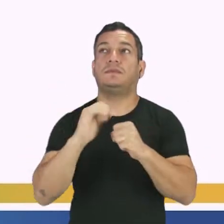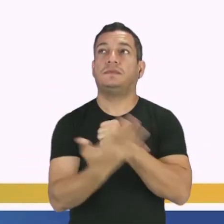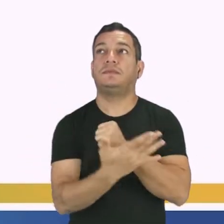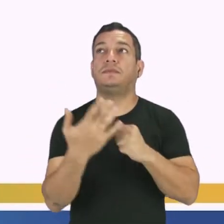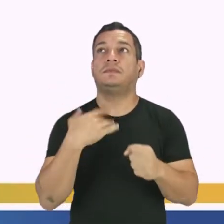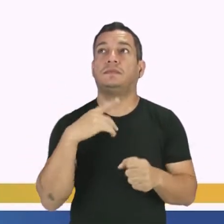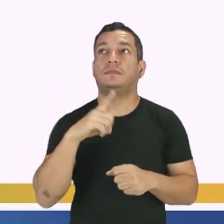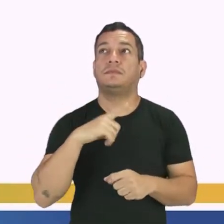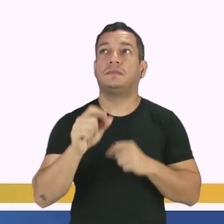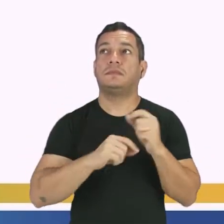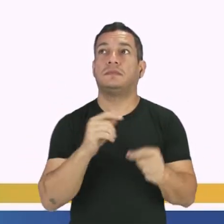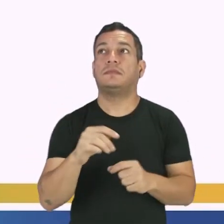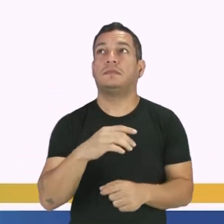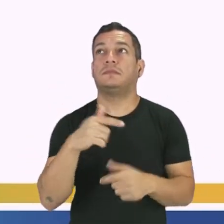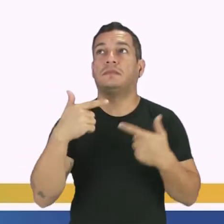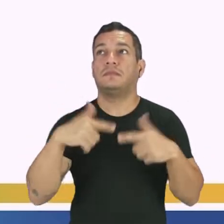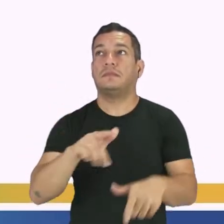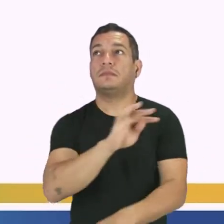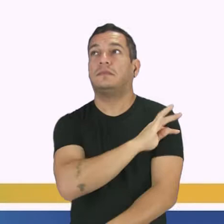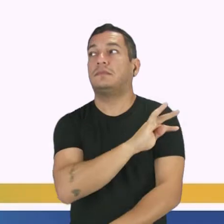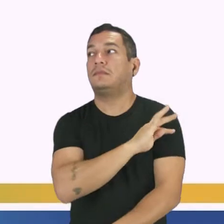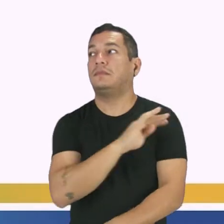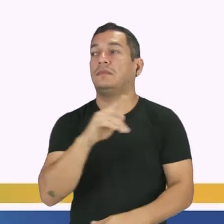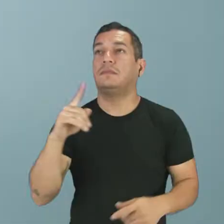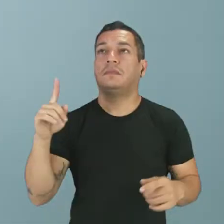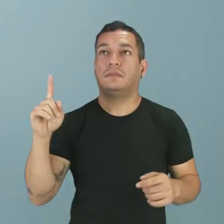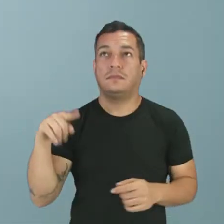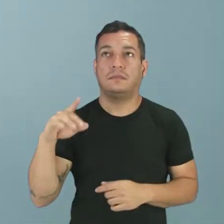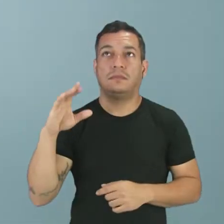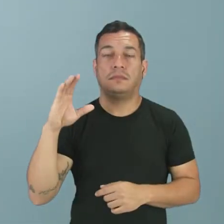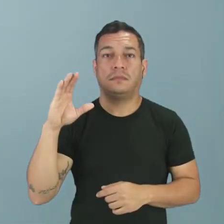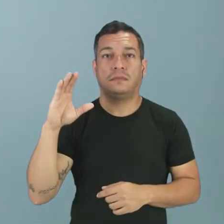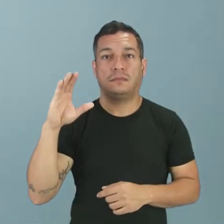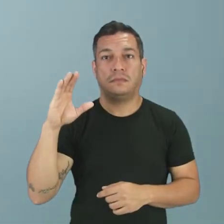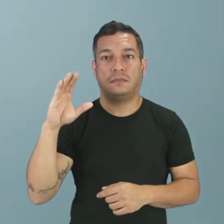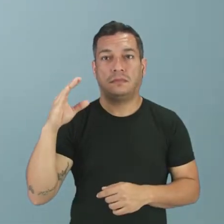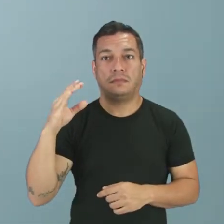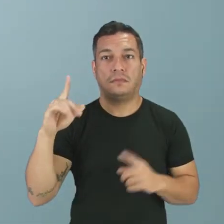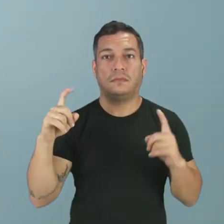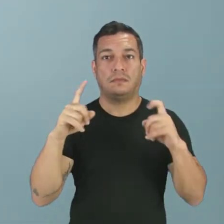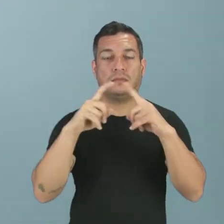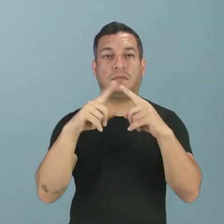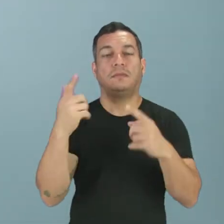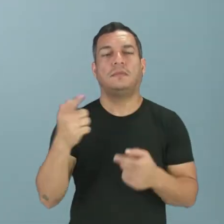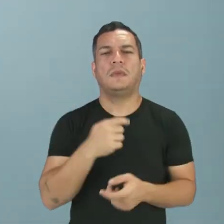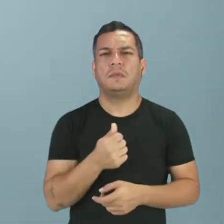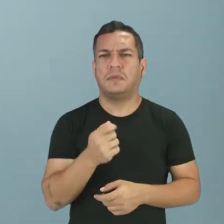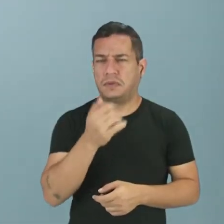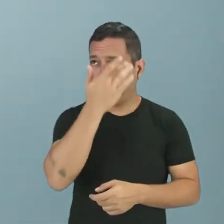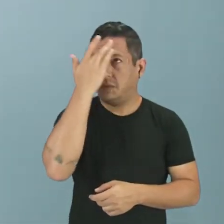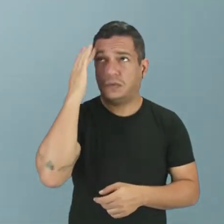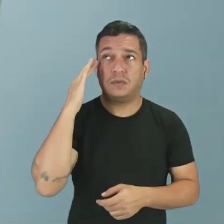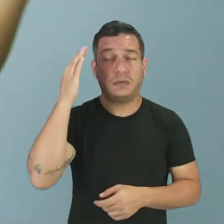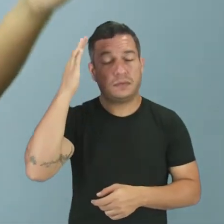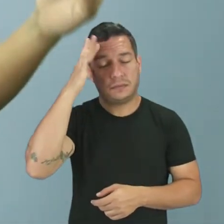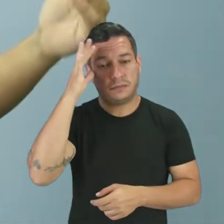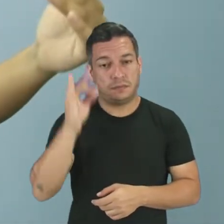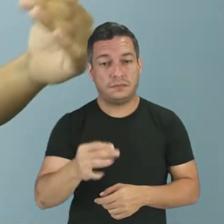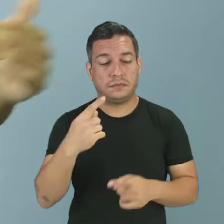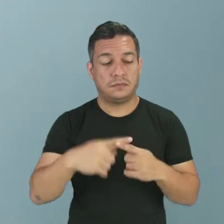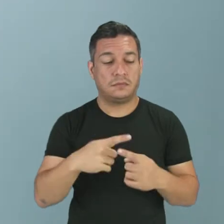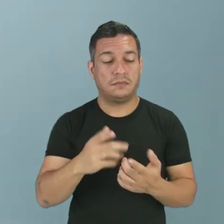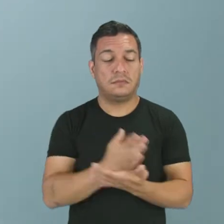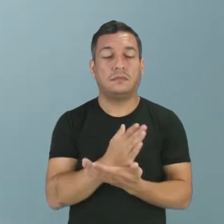somente em uma linguagem técnica e científica. Você compreenderia? Não. Pouquíssimos compreenderiam porque alguns têm